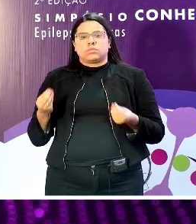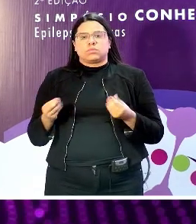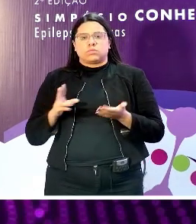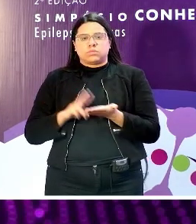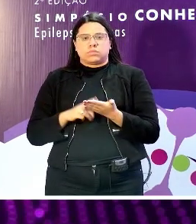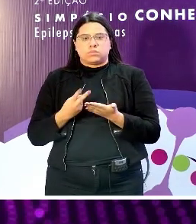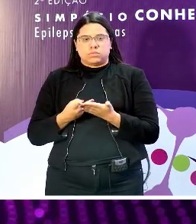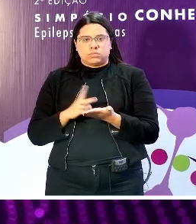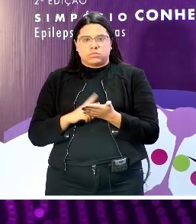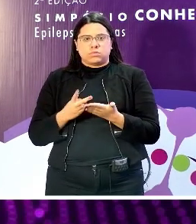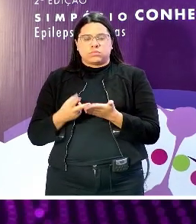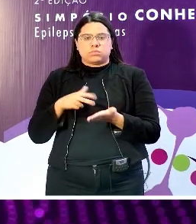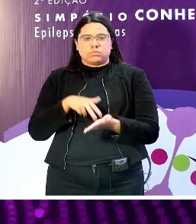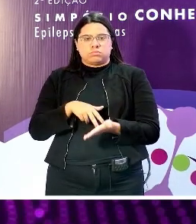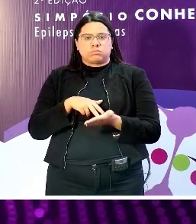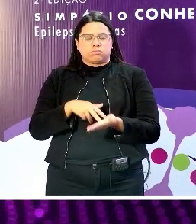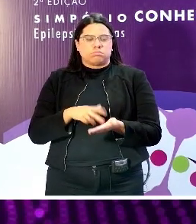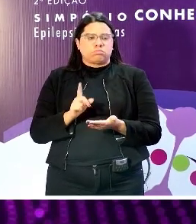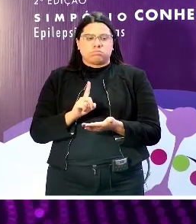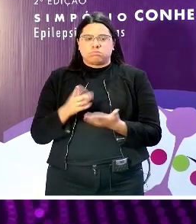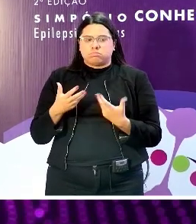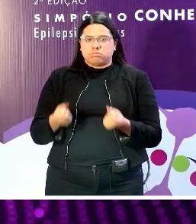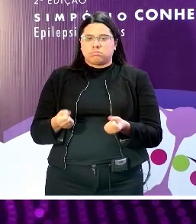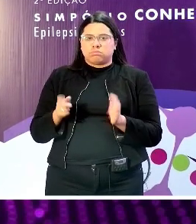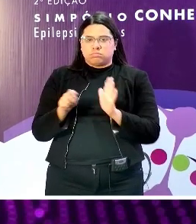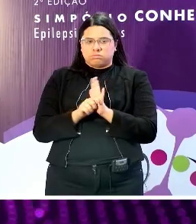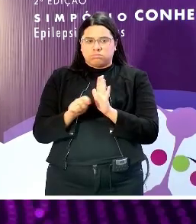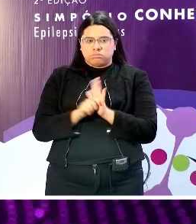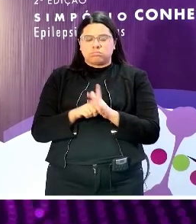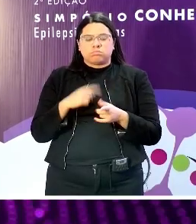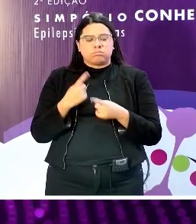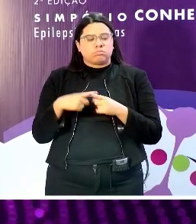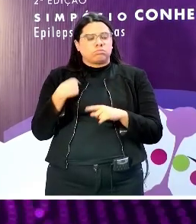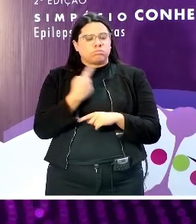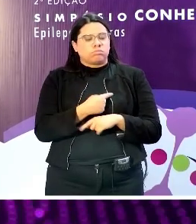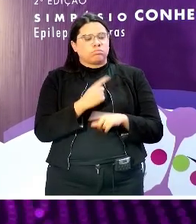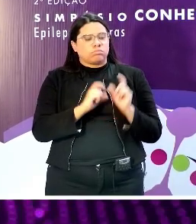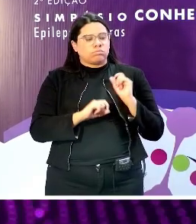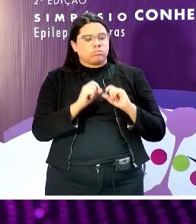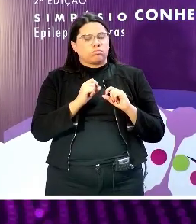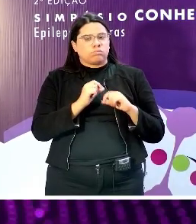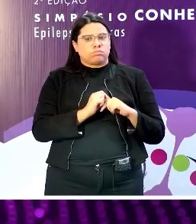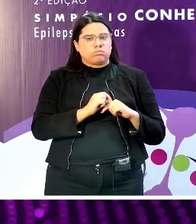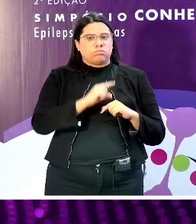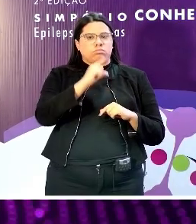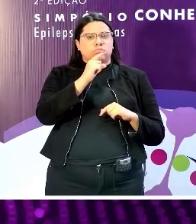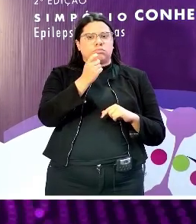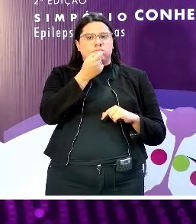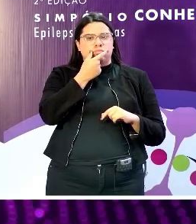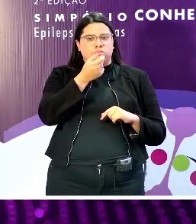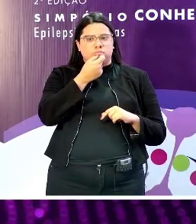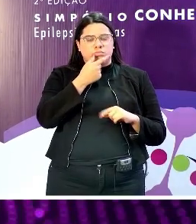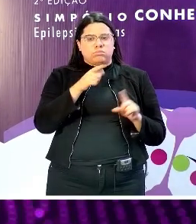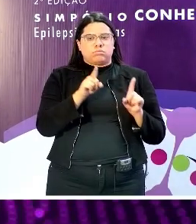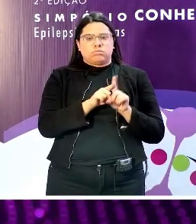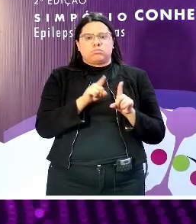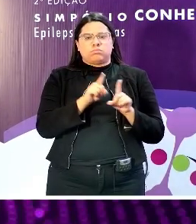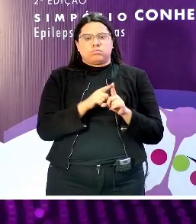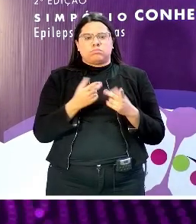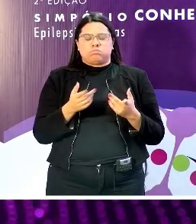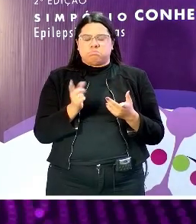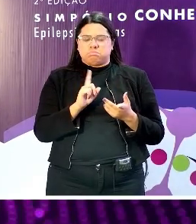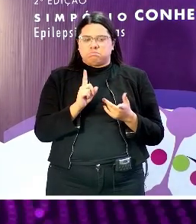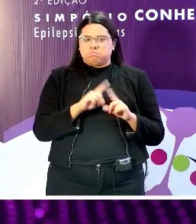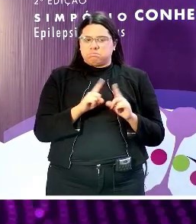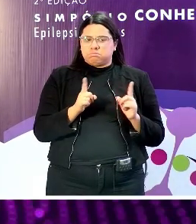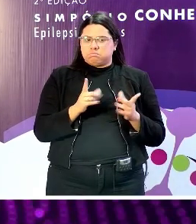epilepsias resistentes a drogas. E por que a gente está aumentando a quantidade de fármacos para isso e aumentando a quantidade de resistência a esses